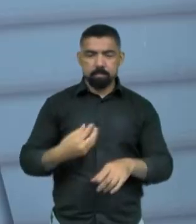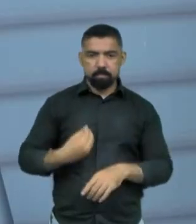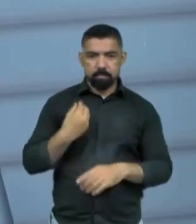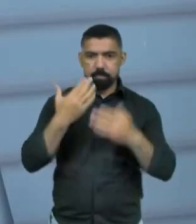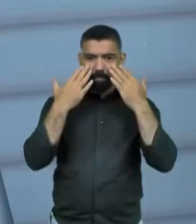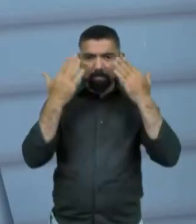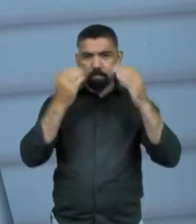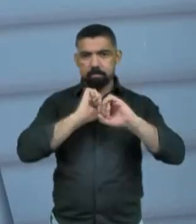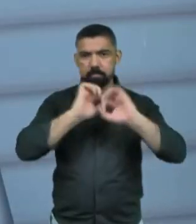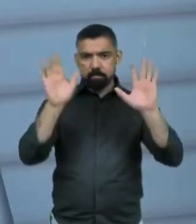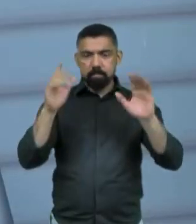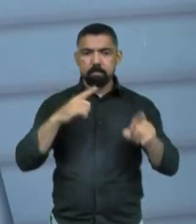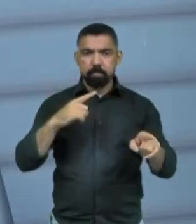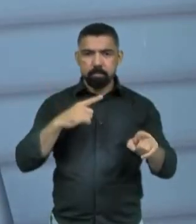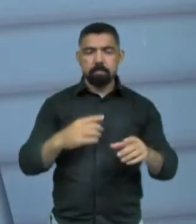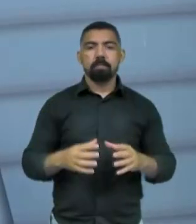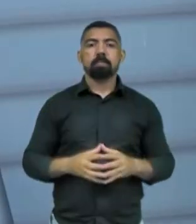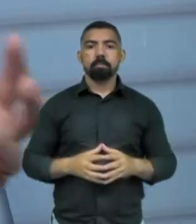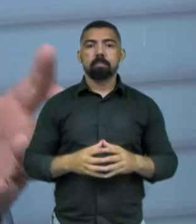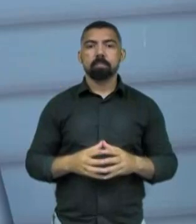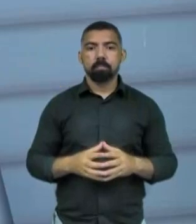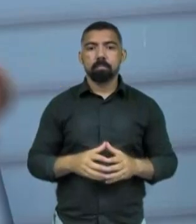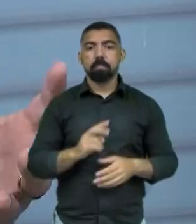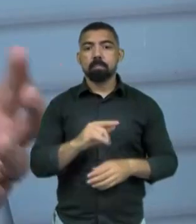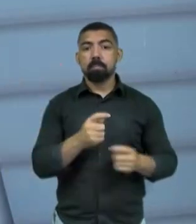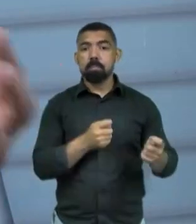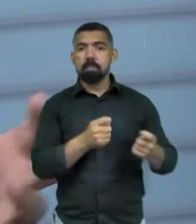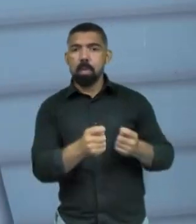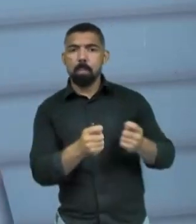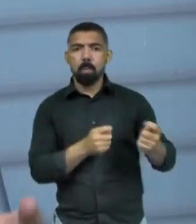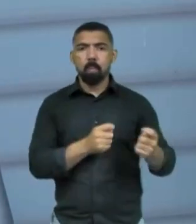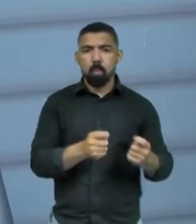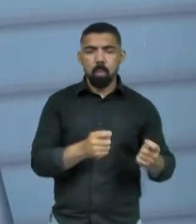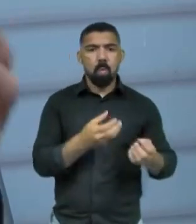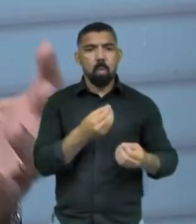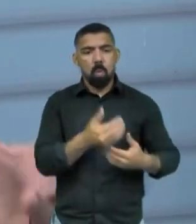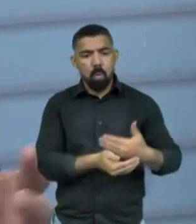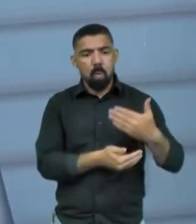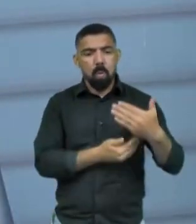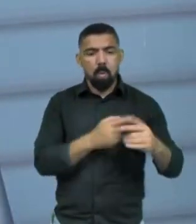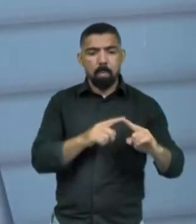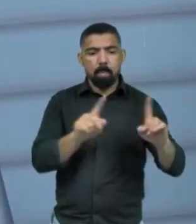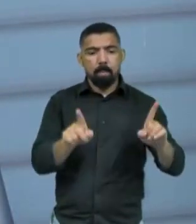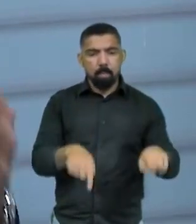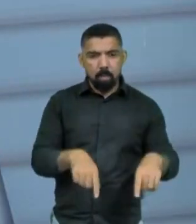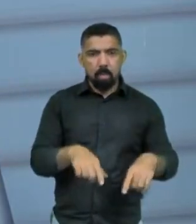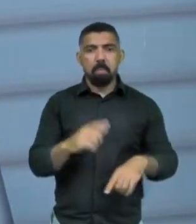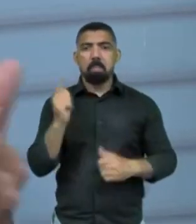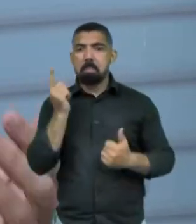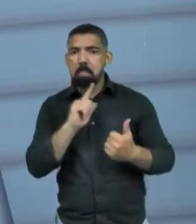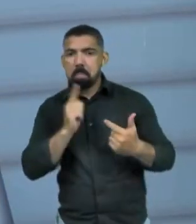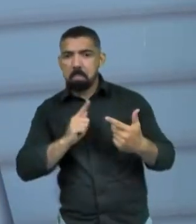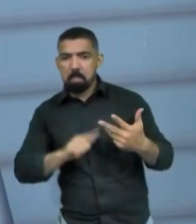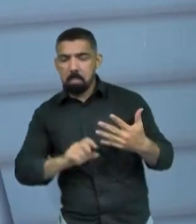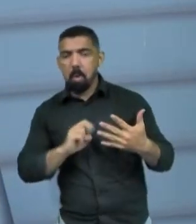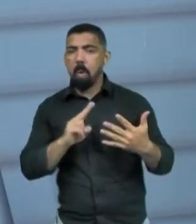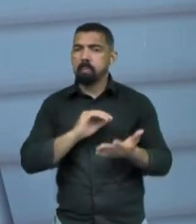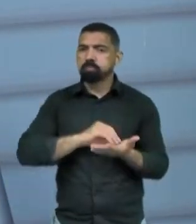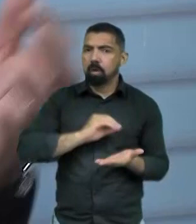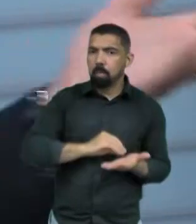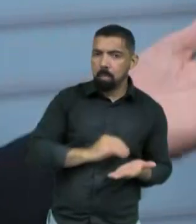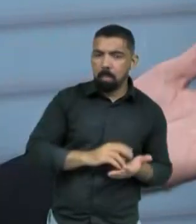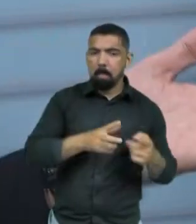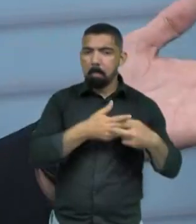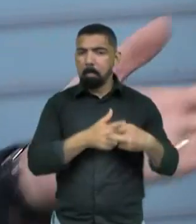né? Transparente. E vai monitorar o andamento dos programas, dos indicadores lá. Né,